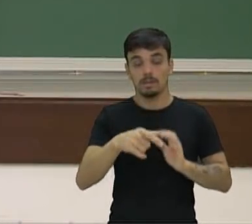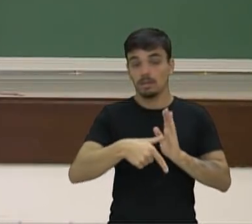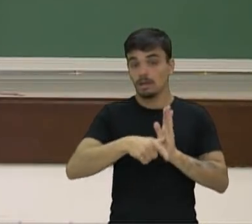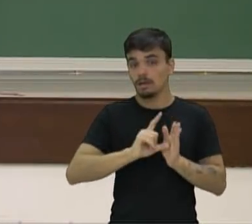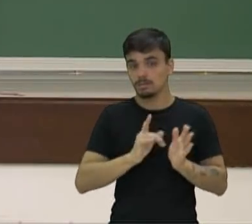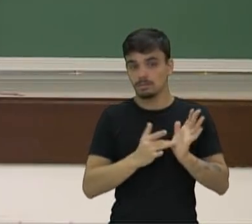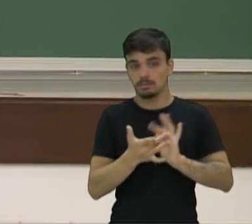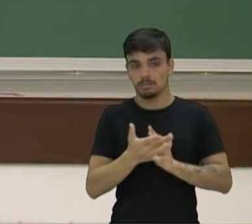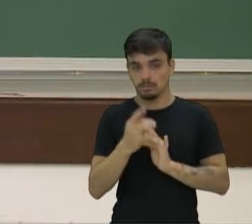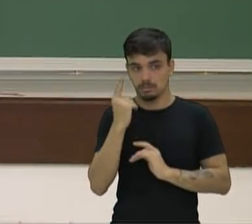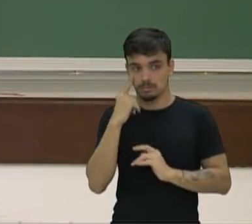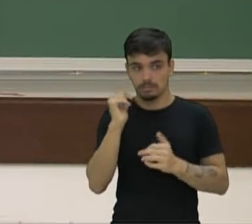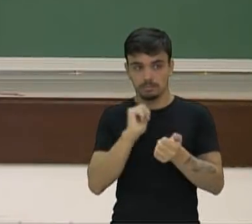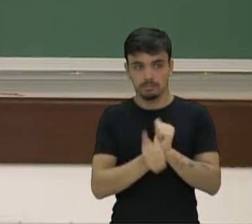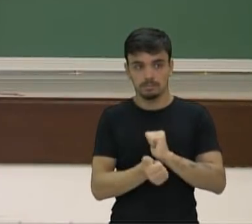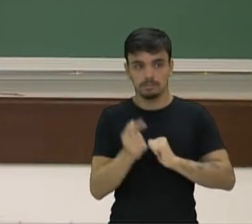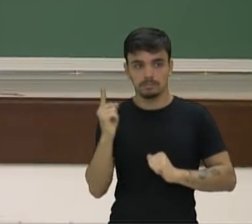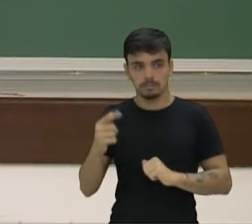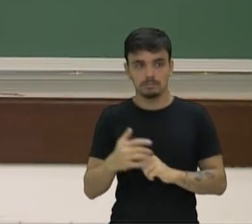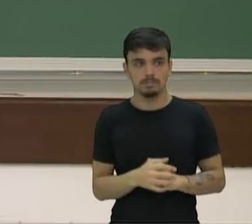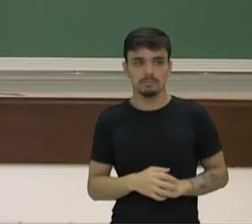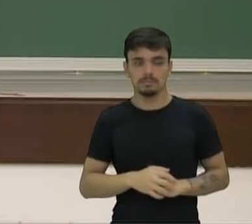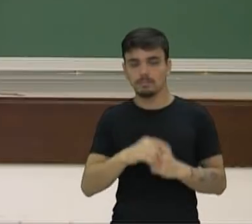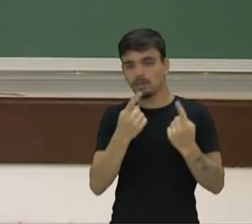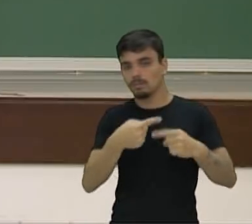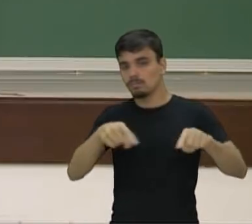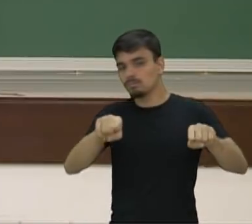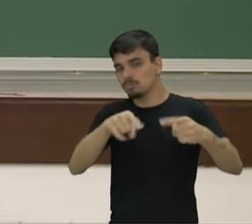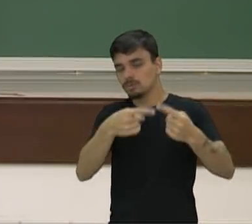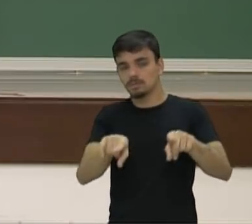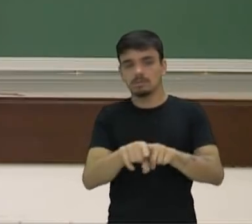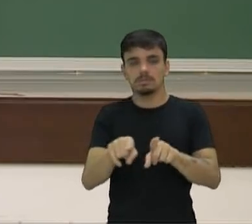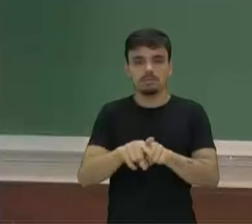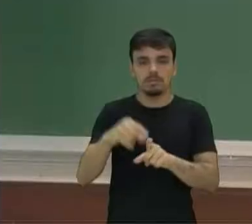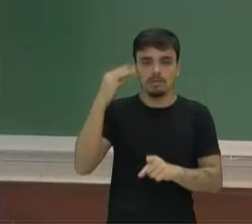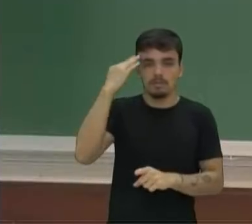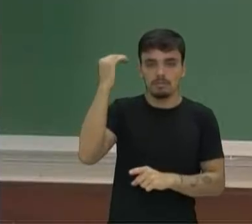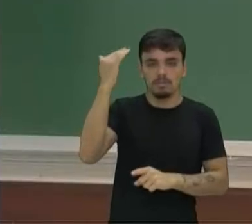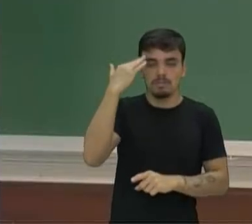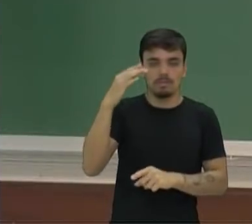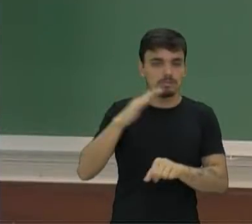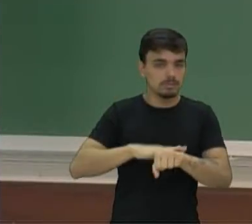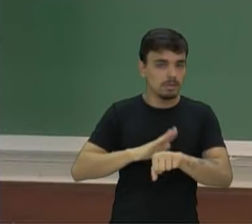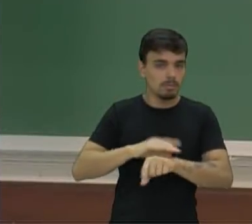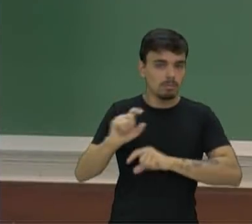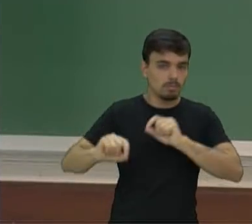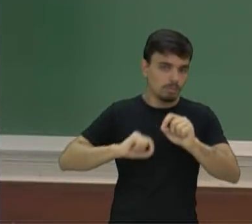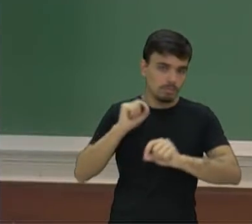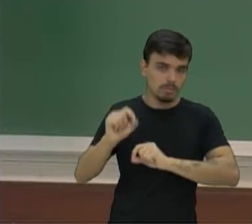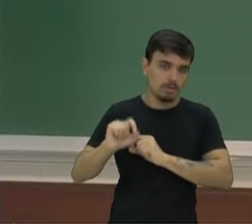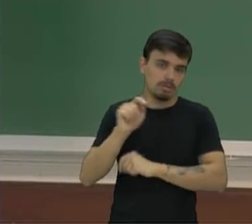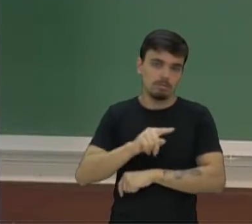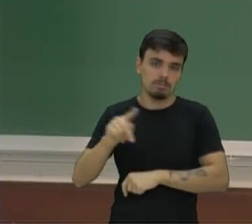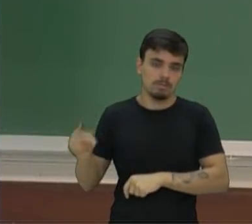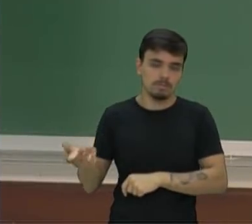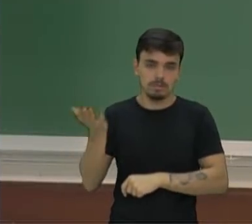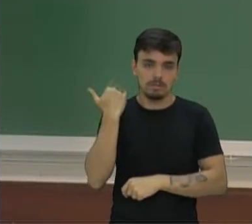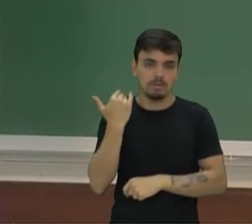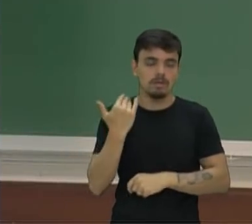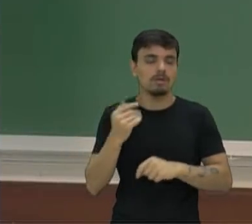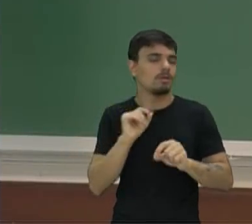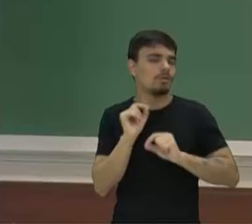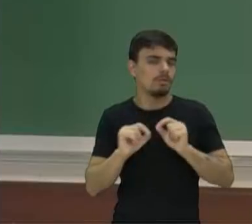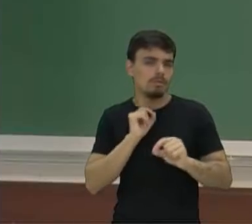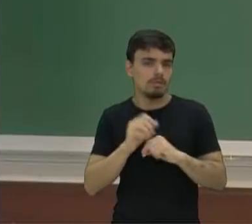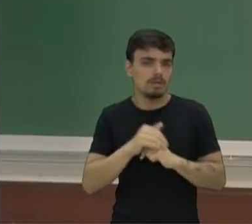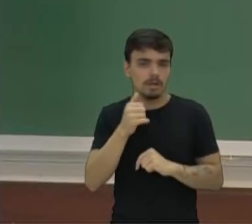olha, esportes, música, famosos períodos, os professores mais antigos,